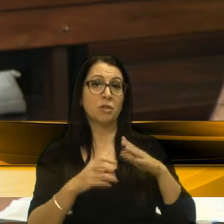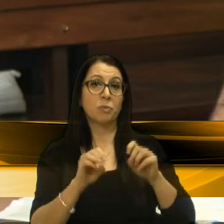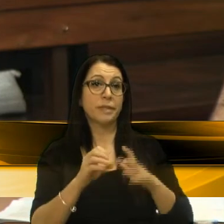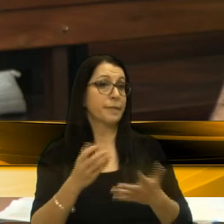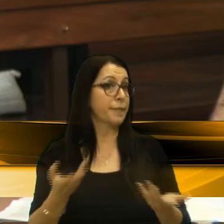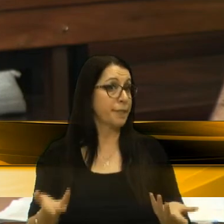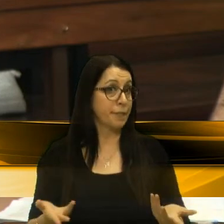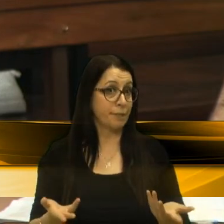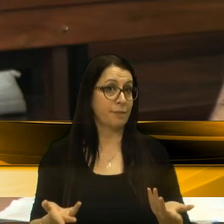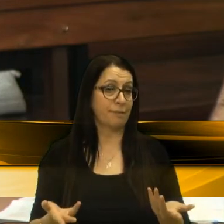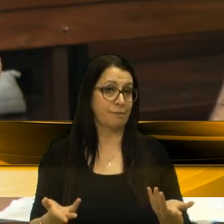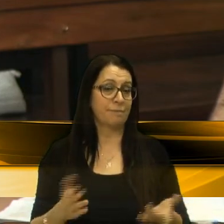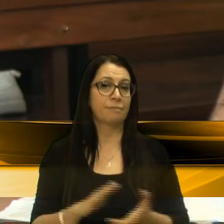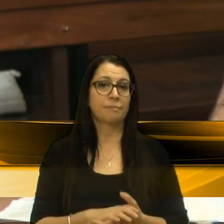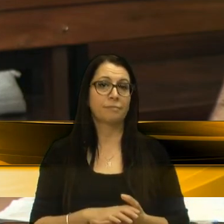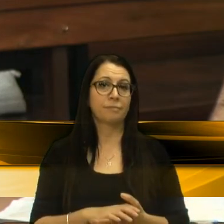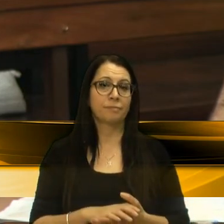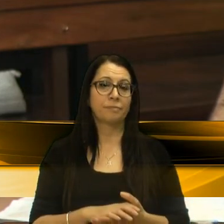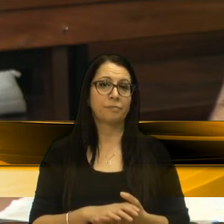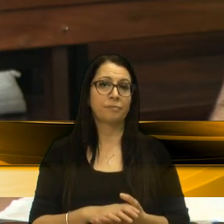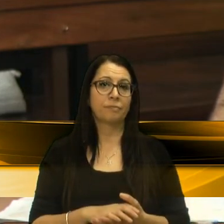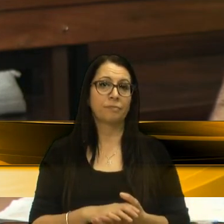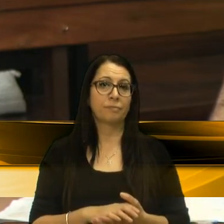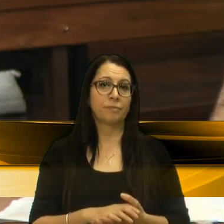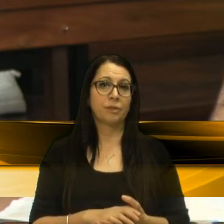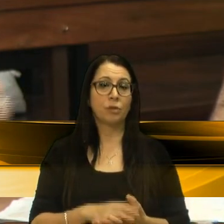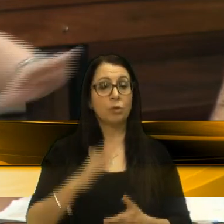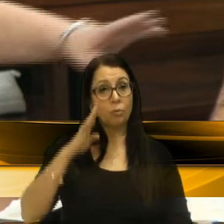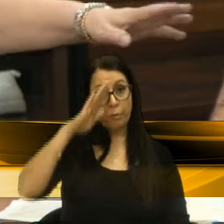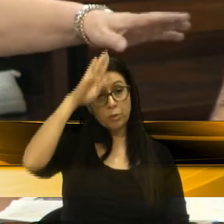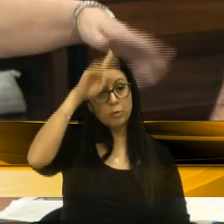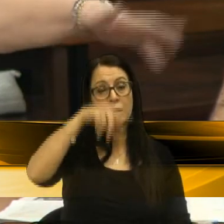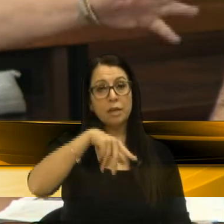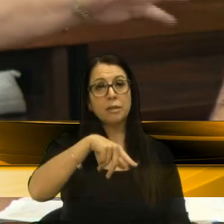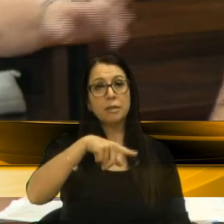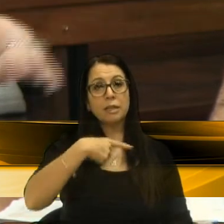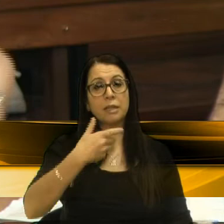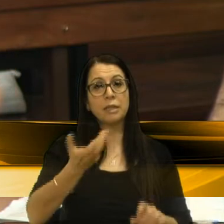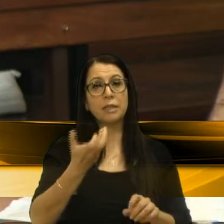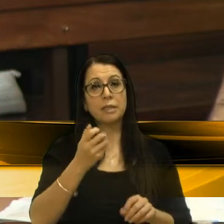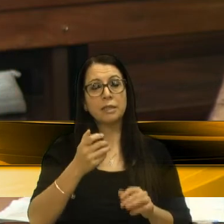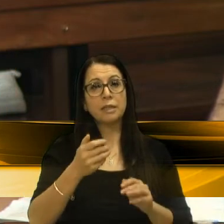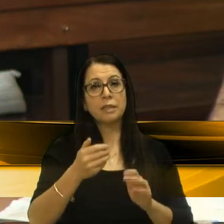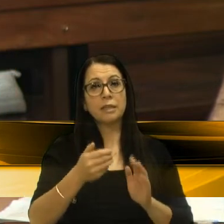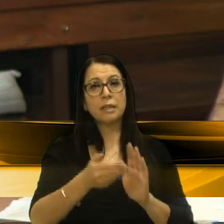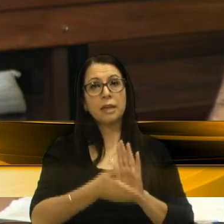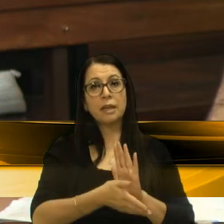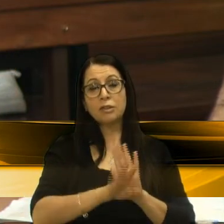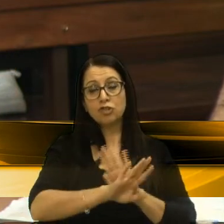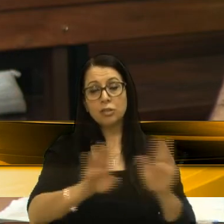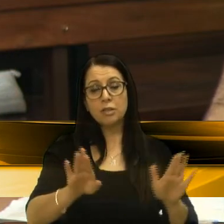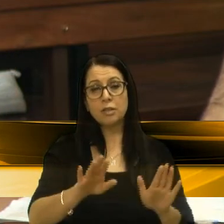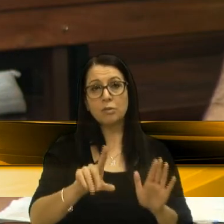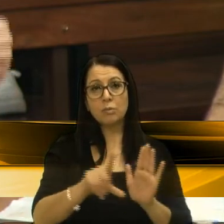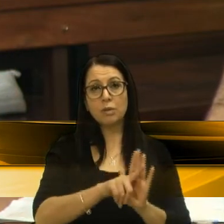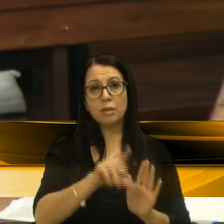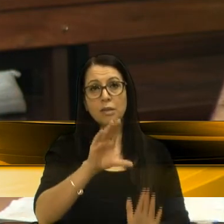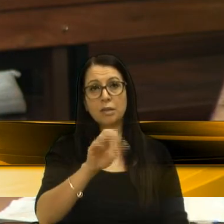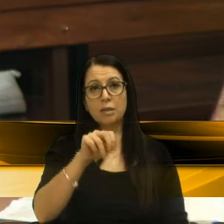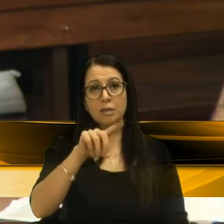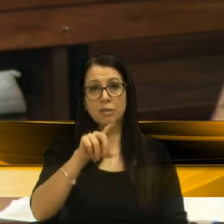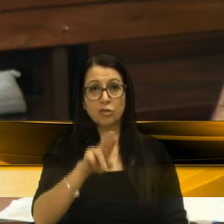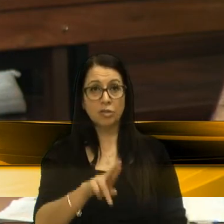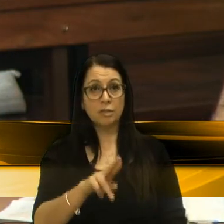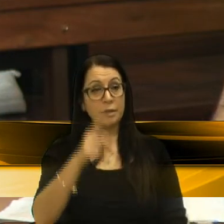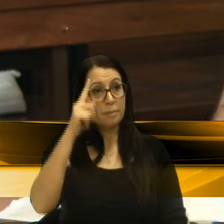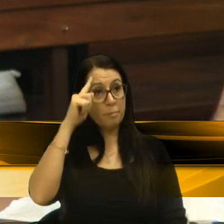Vamos privatizar o ensino. Agora o seu Bolsonaro lá já está querendo acabar com a Lei Kandir também, né? Então imagina as PECs